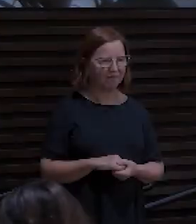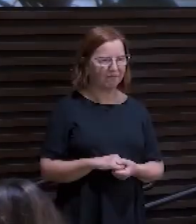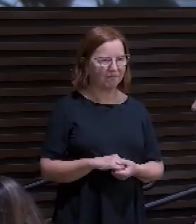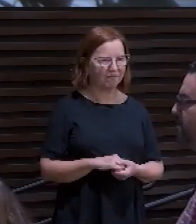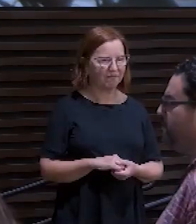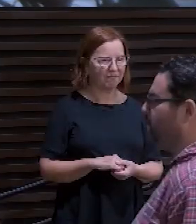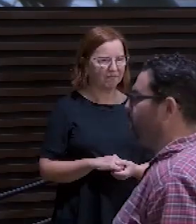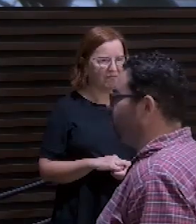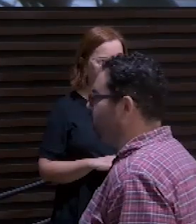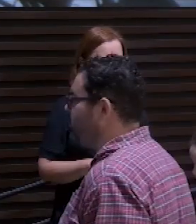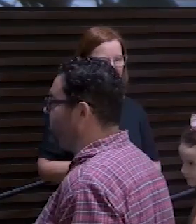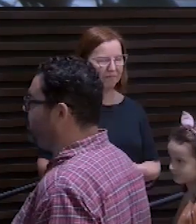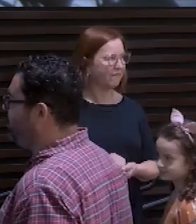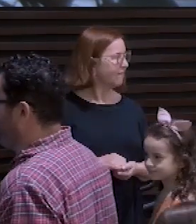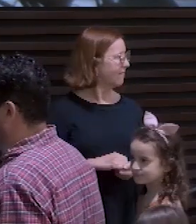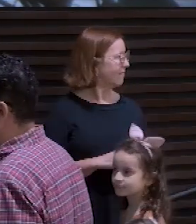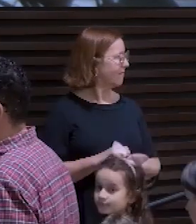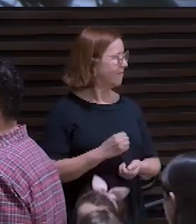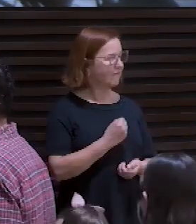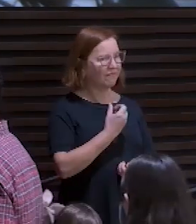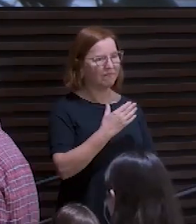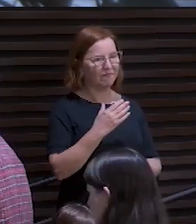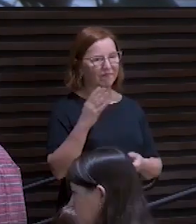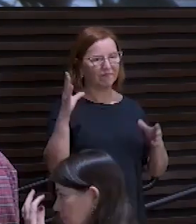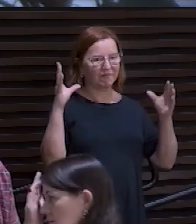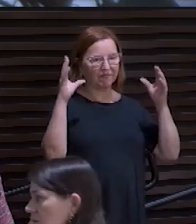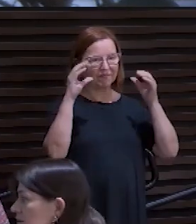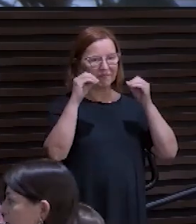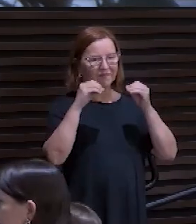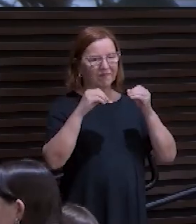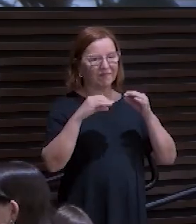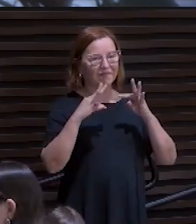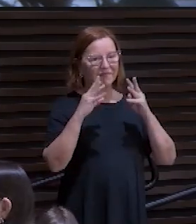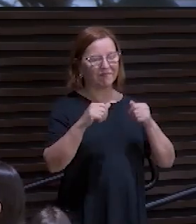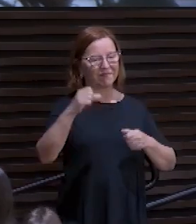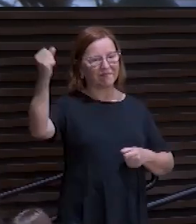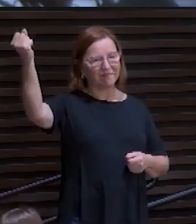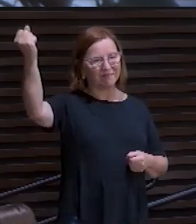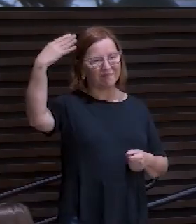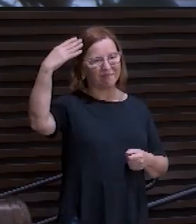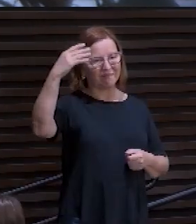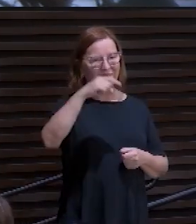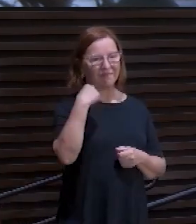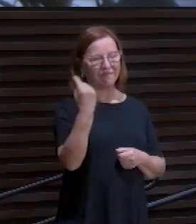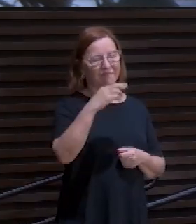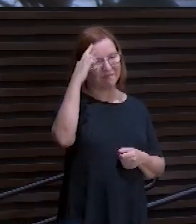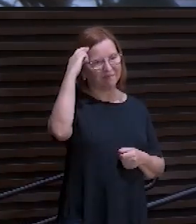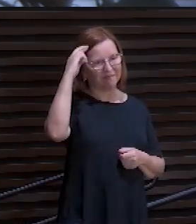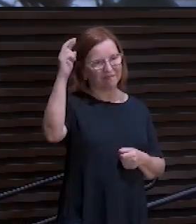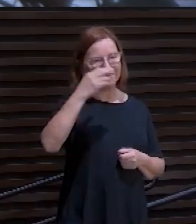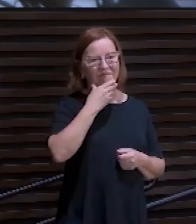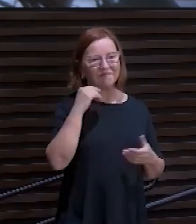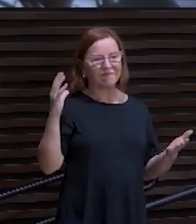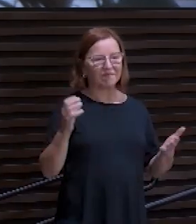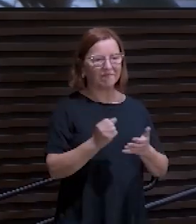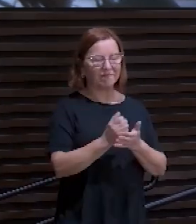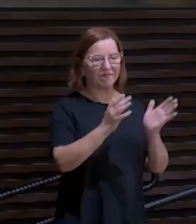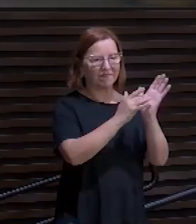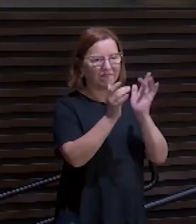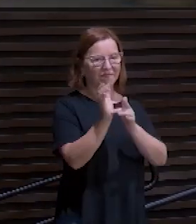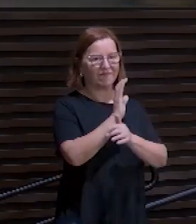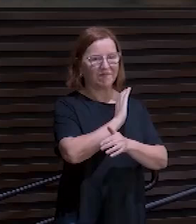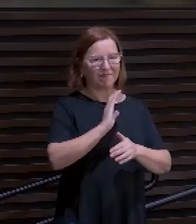Boa noite a todos. A graça do nosso Senhor e Salvador Jesus Cristo esteja sobre esta igreja.